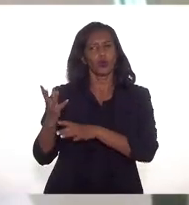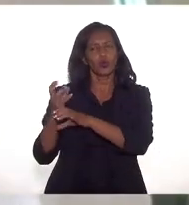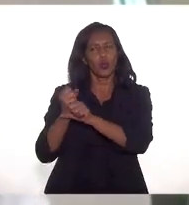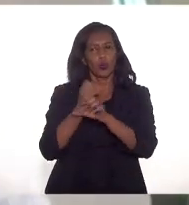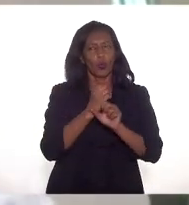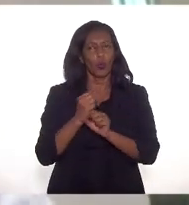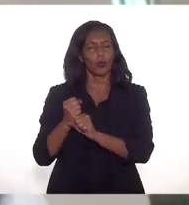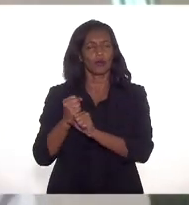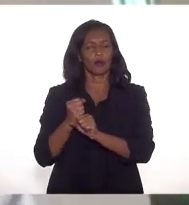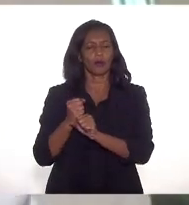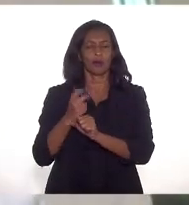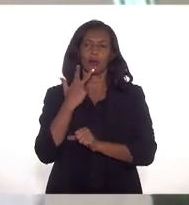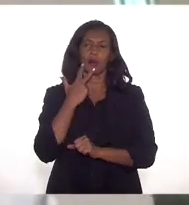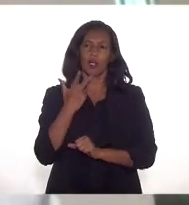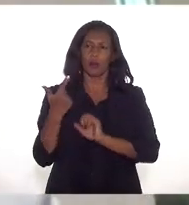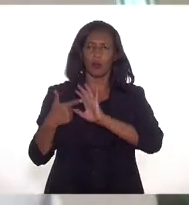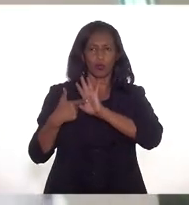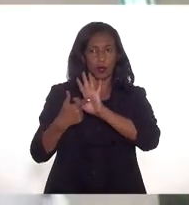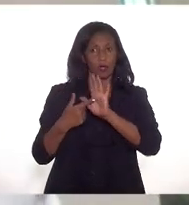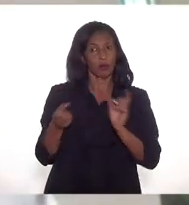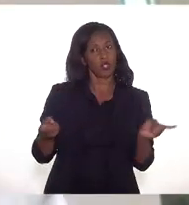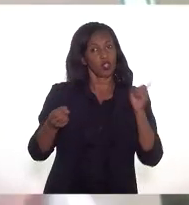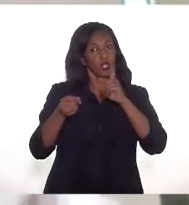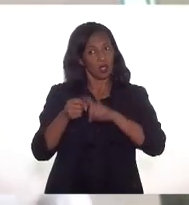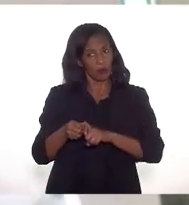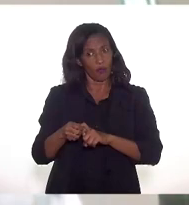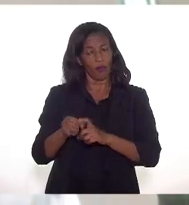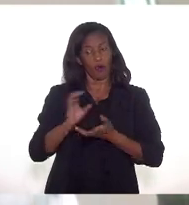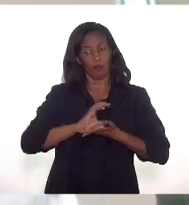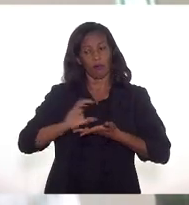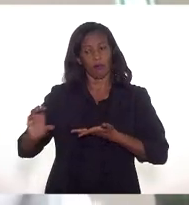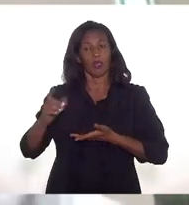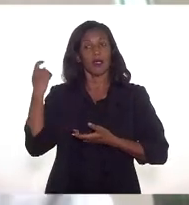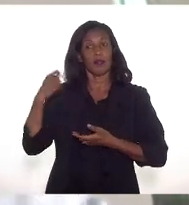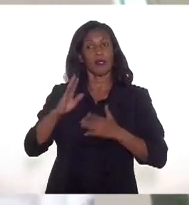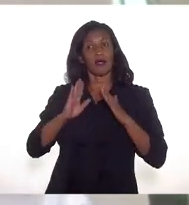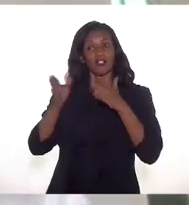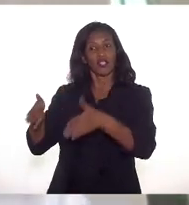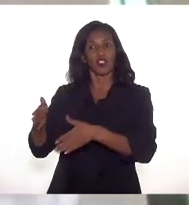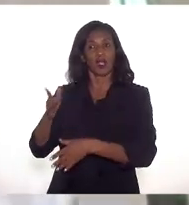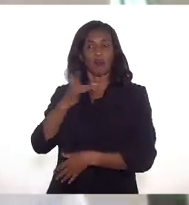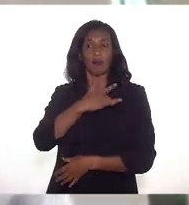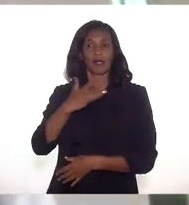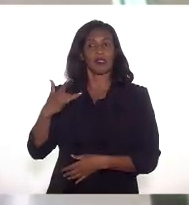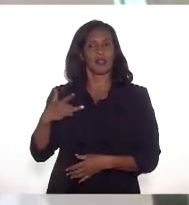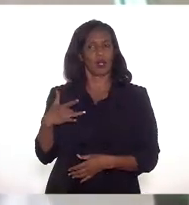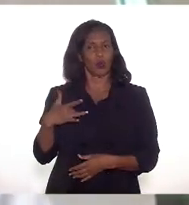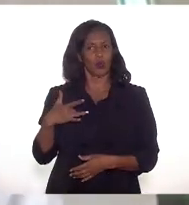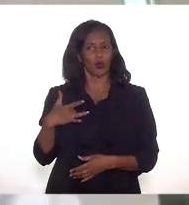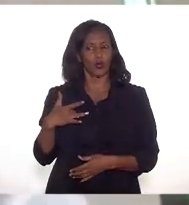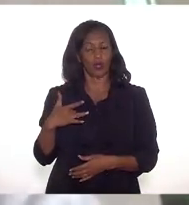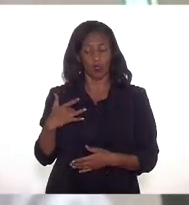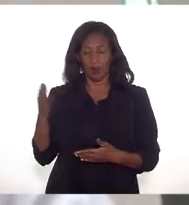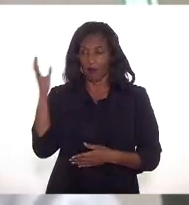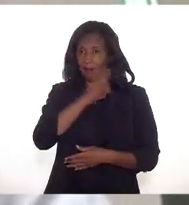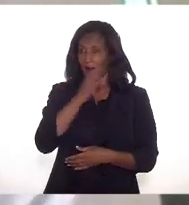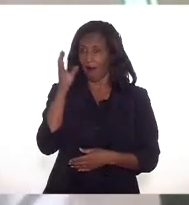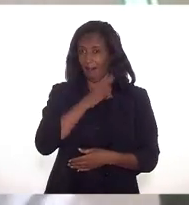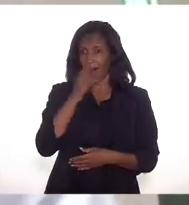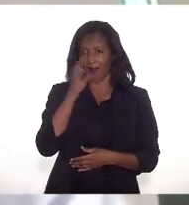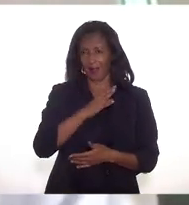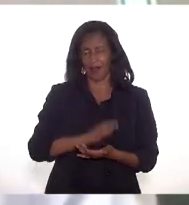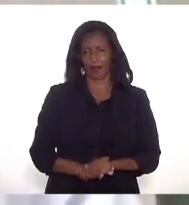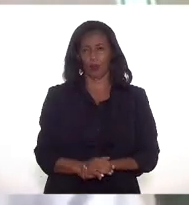do novo plano, até para a gente devolver esses recursos que deveriam ter ido para a saúde nos anos passados, o quanto antes. Nós